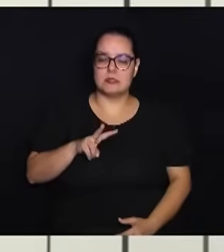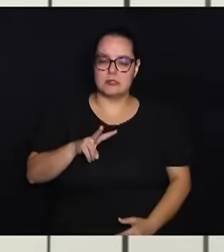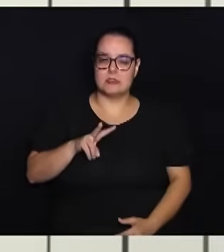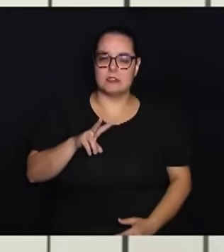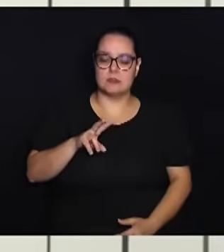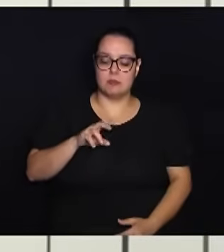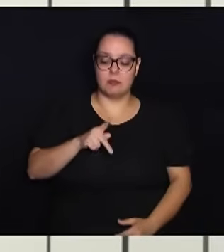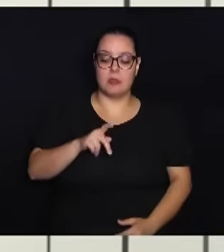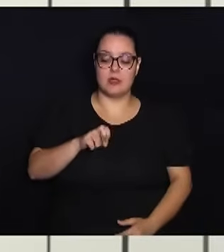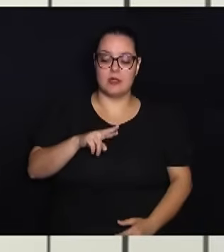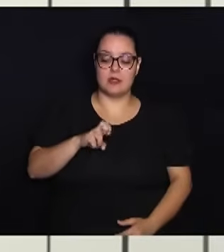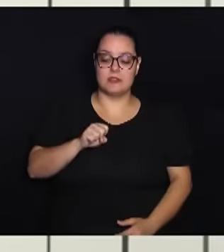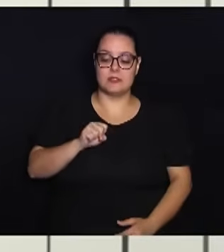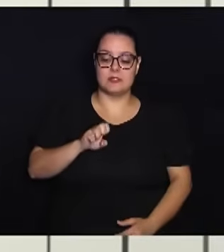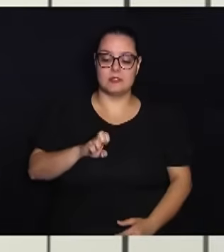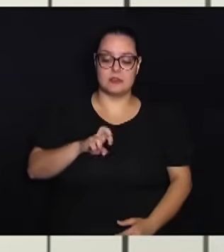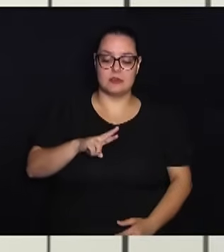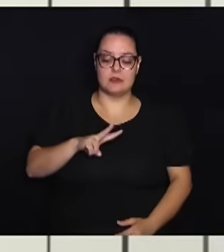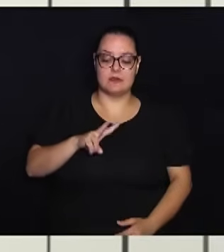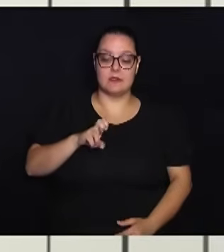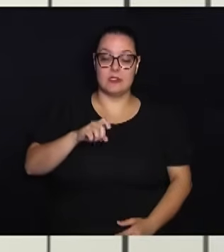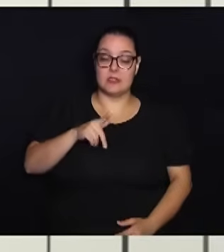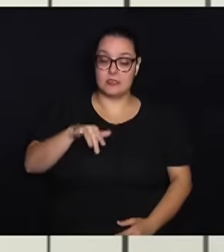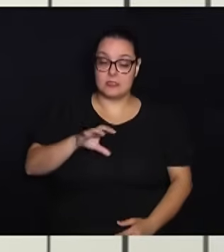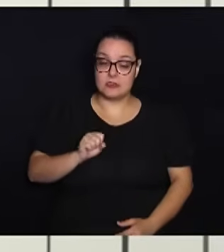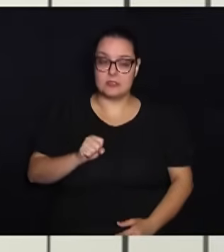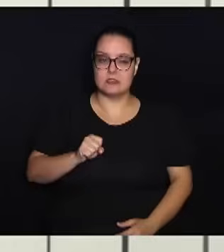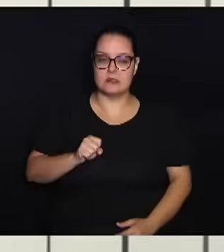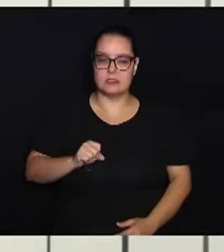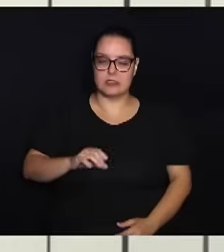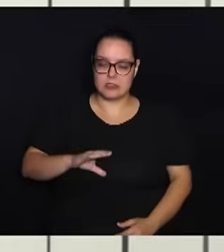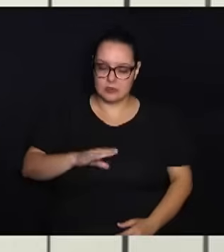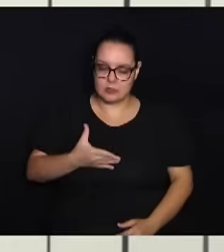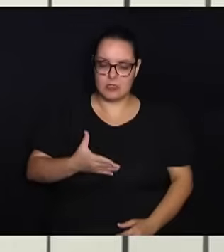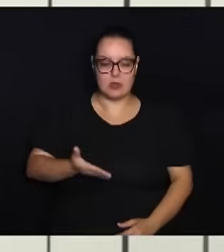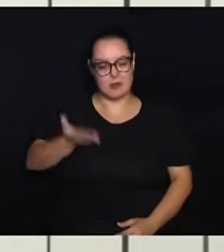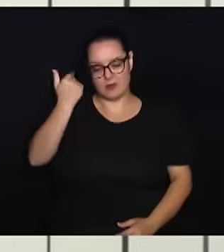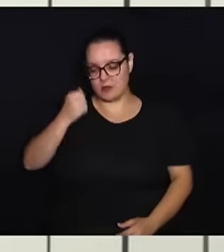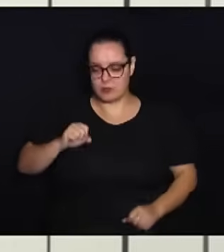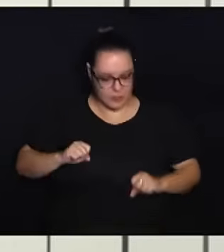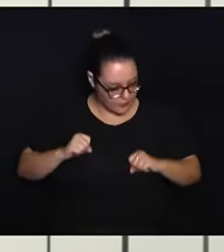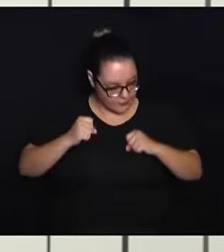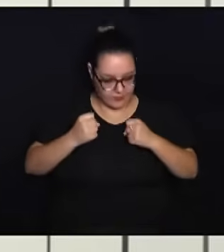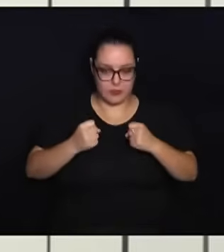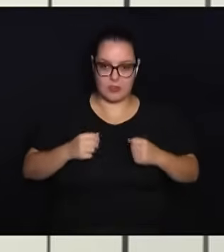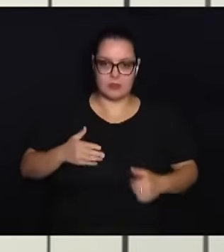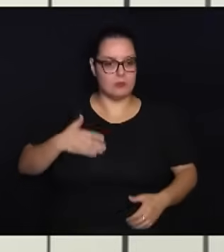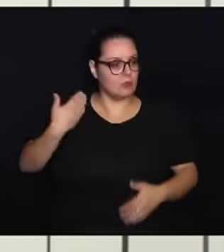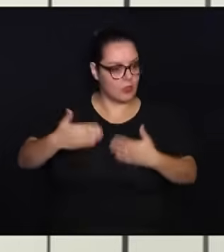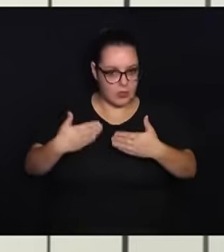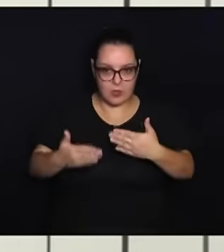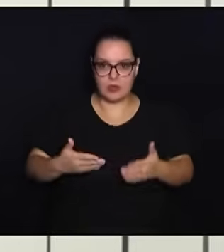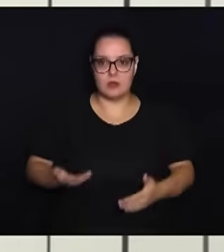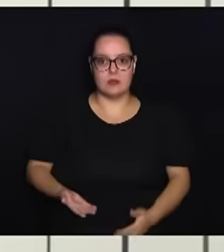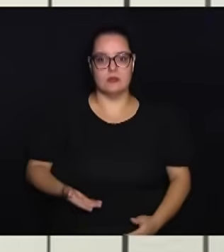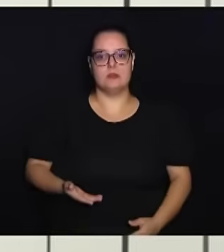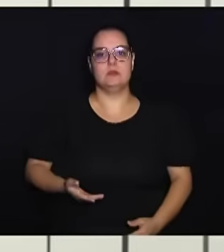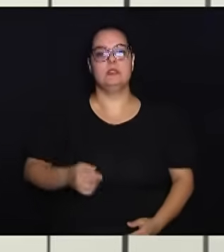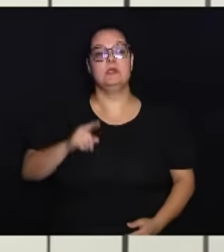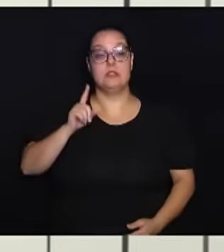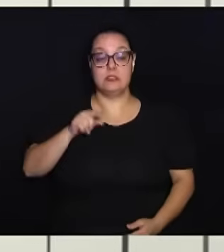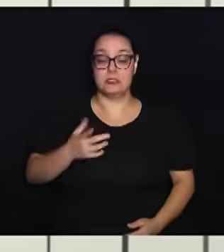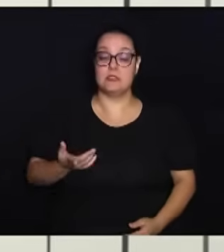aquela ousadia de vamos lá, pode vir que eu mato no peito e vamos embora pro gol, aí